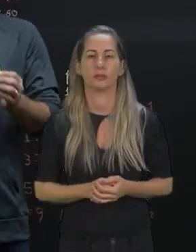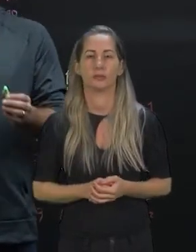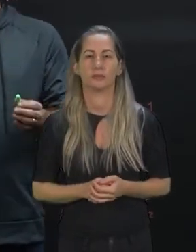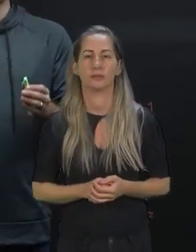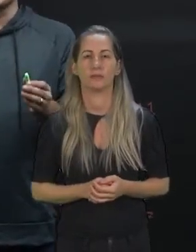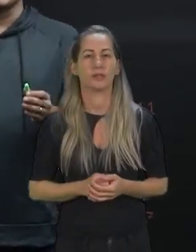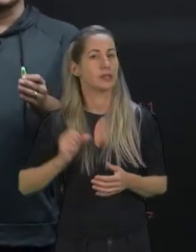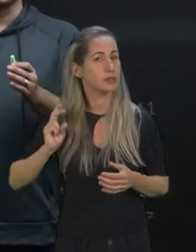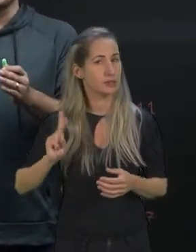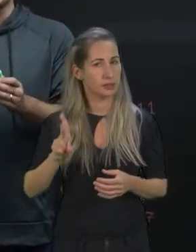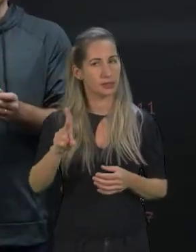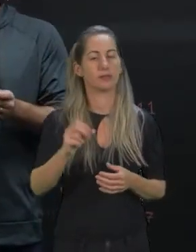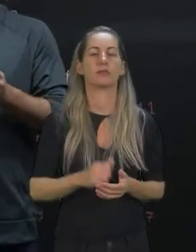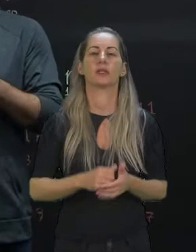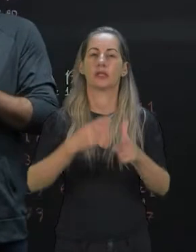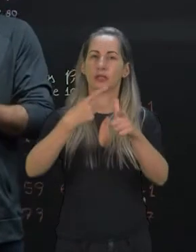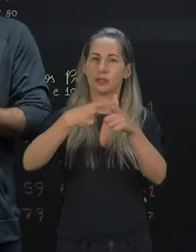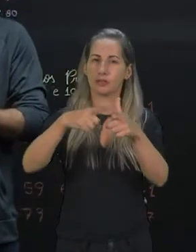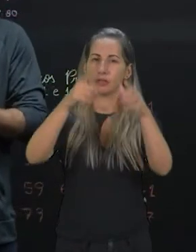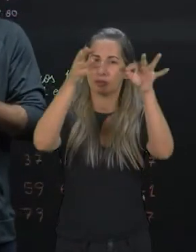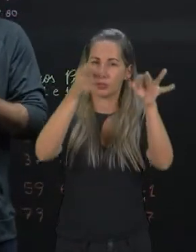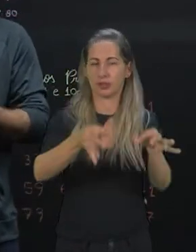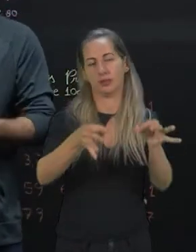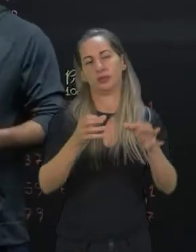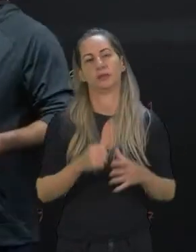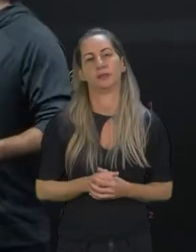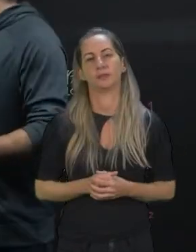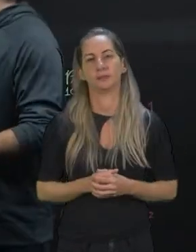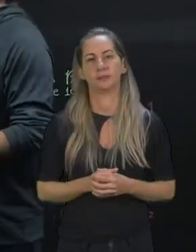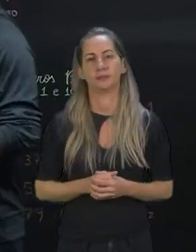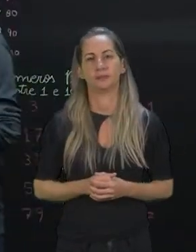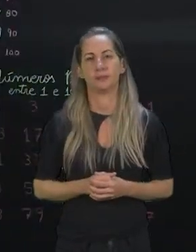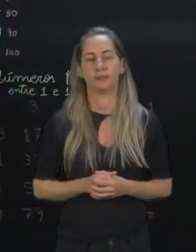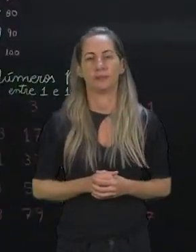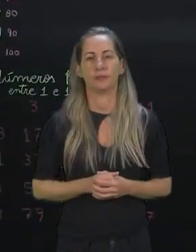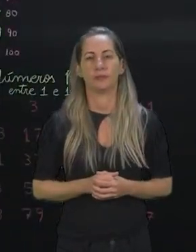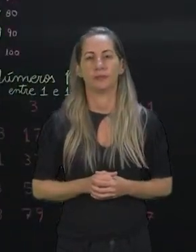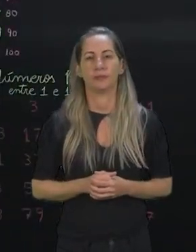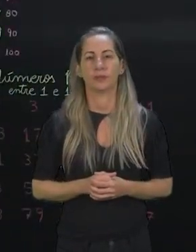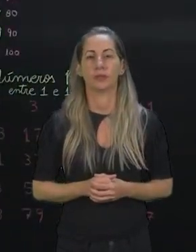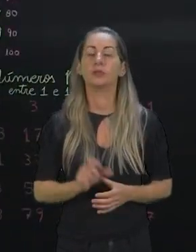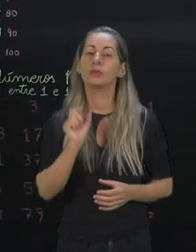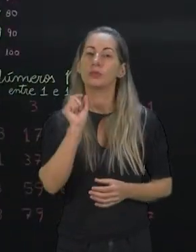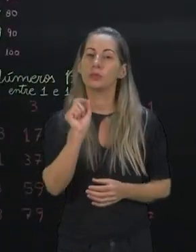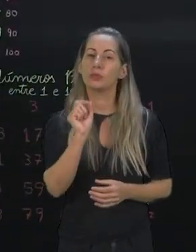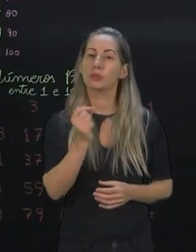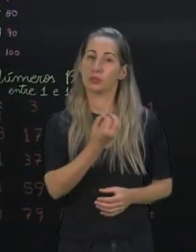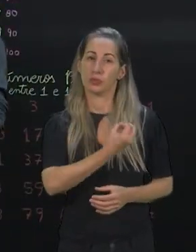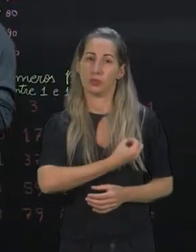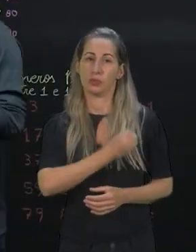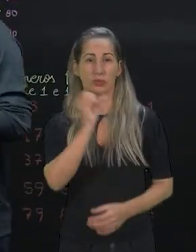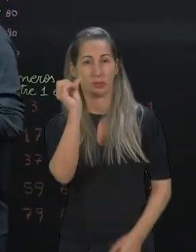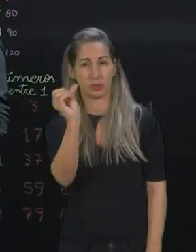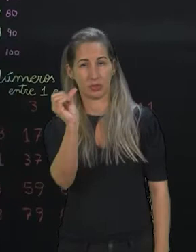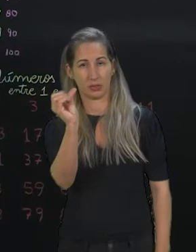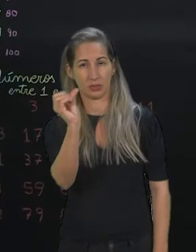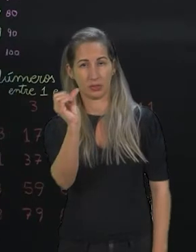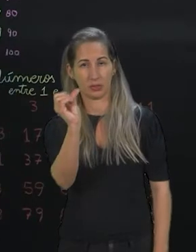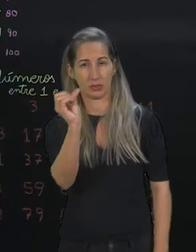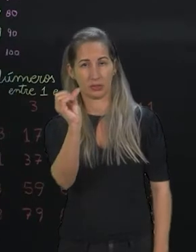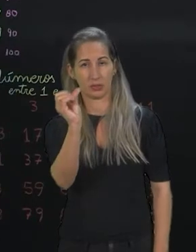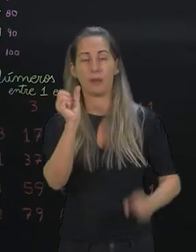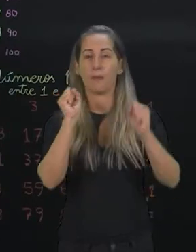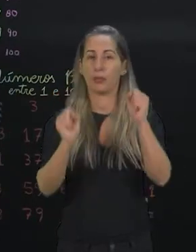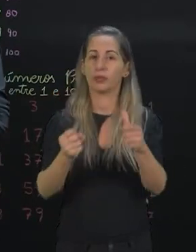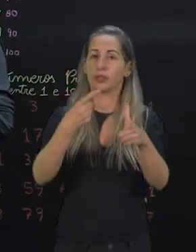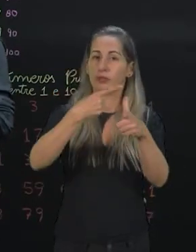conta sempre é a divisão exata, perfeito? Então, pelo fato de esse número 6